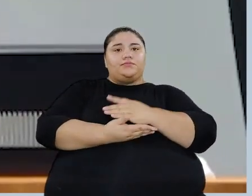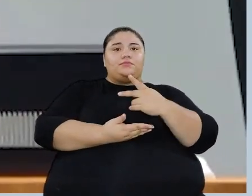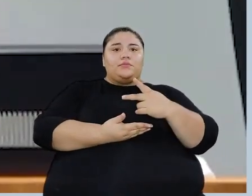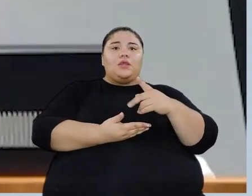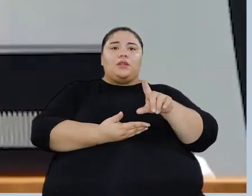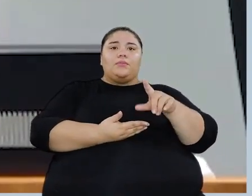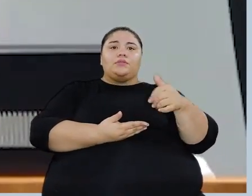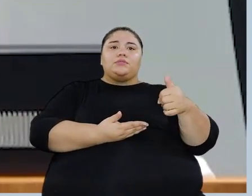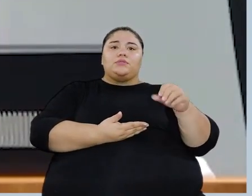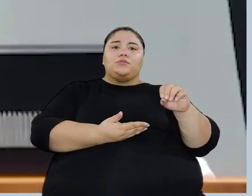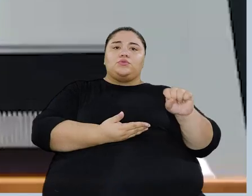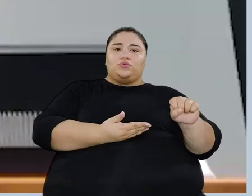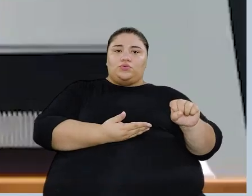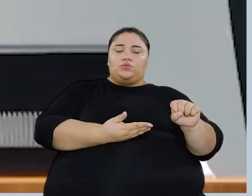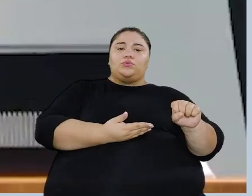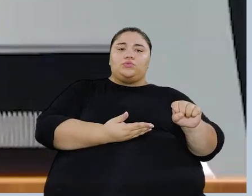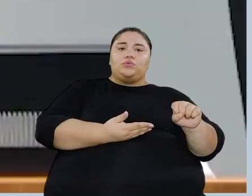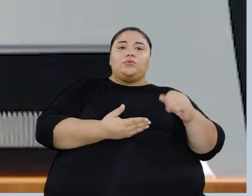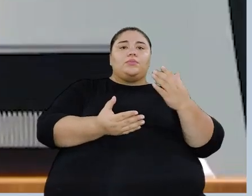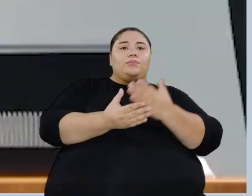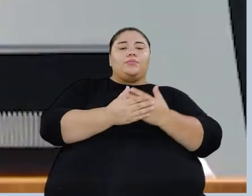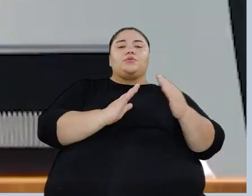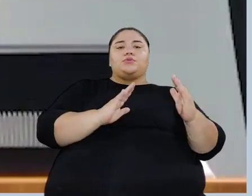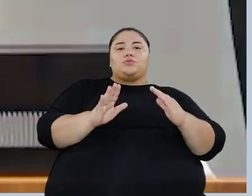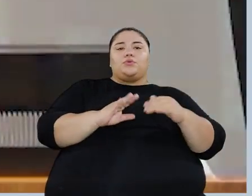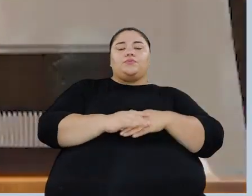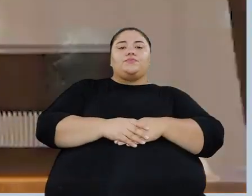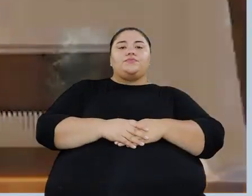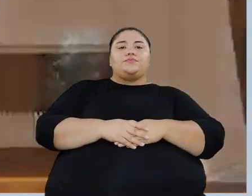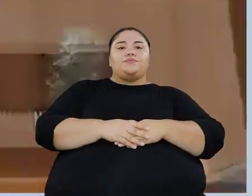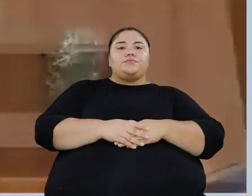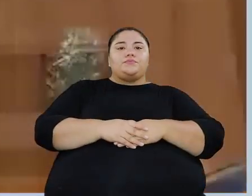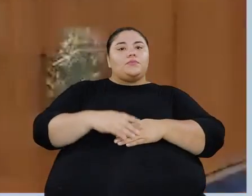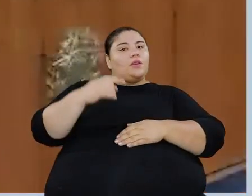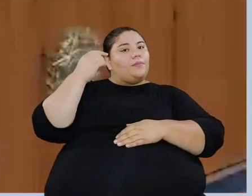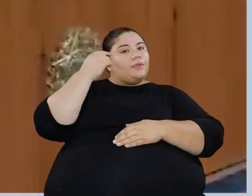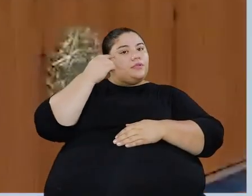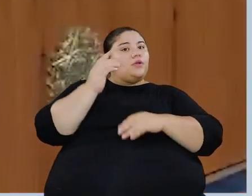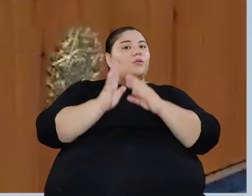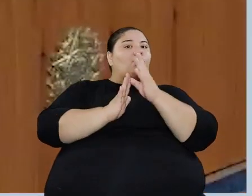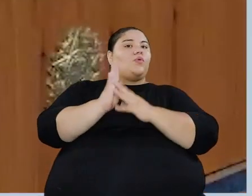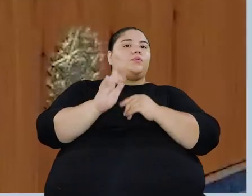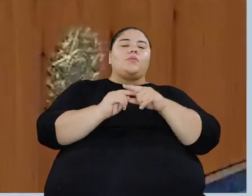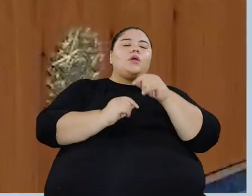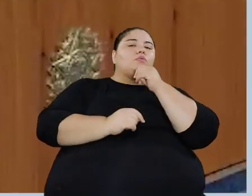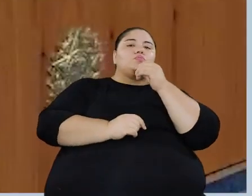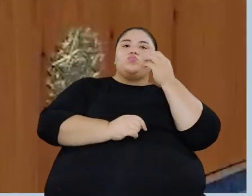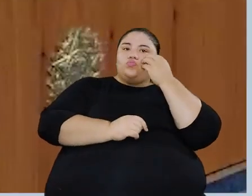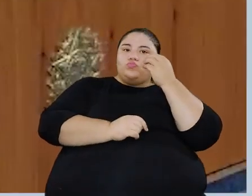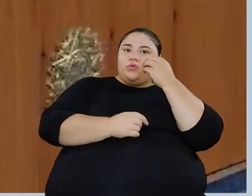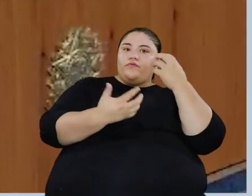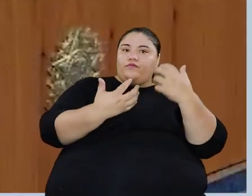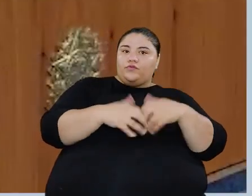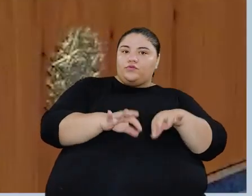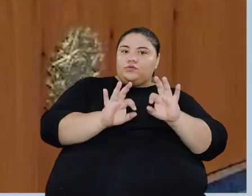PLP 108 sobre essa parte processual. Em síntese, foi pensado no modelo, mas ainda não foi testado para ver se funciona